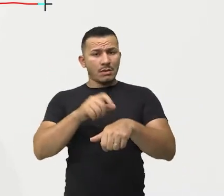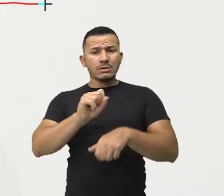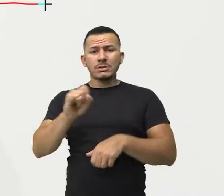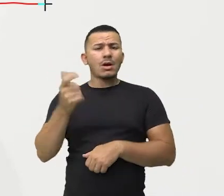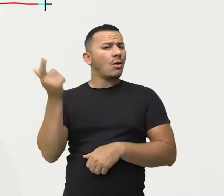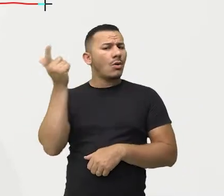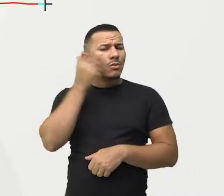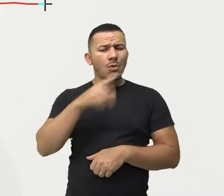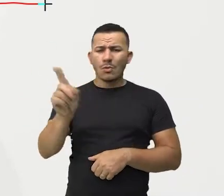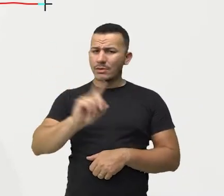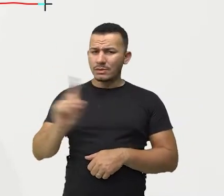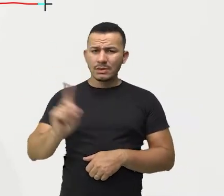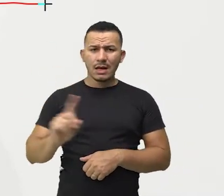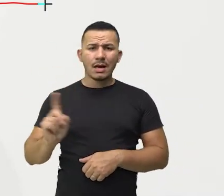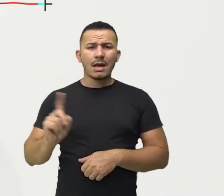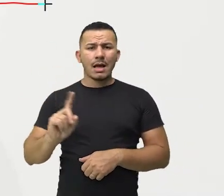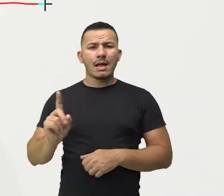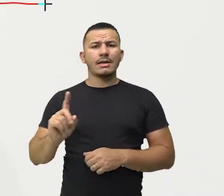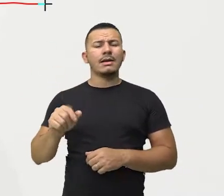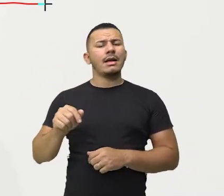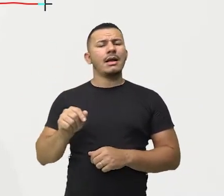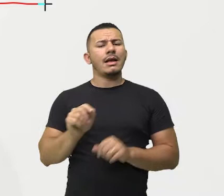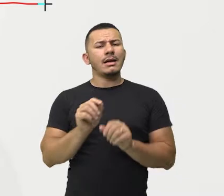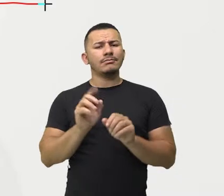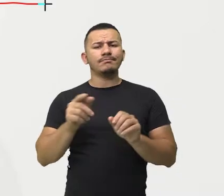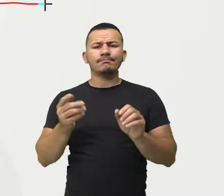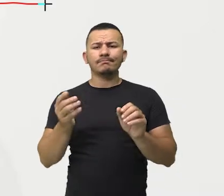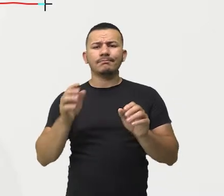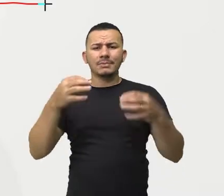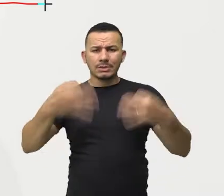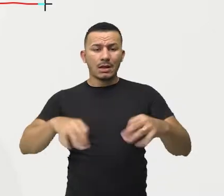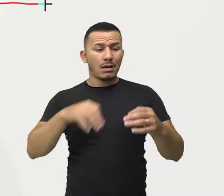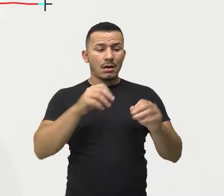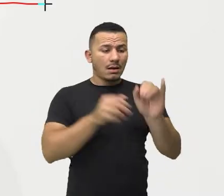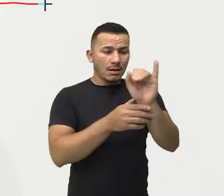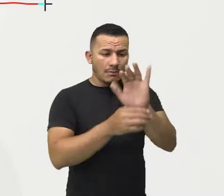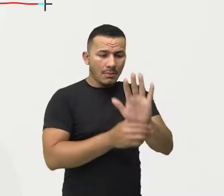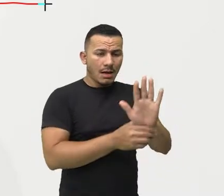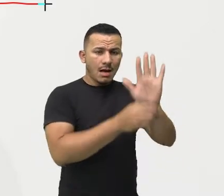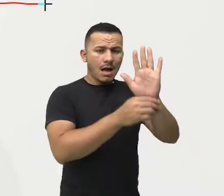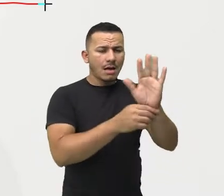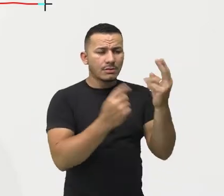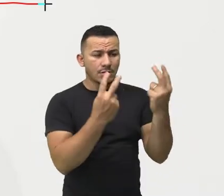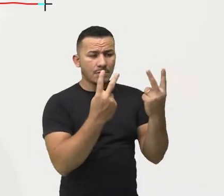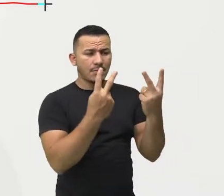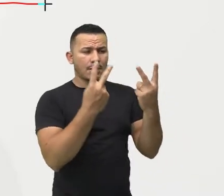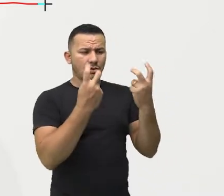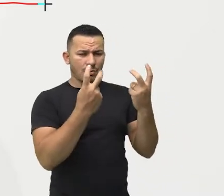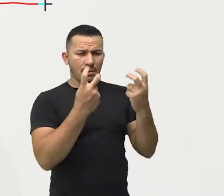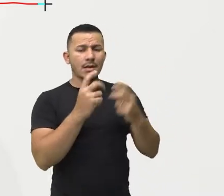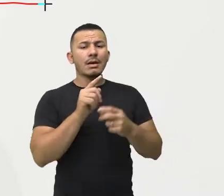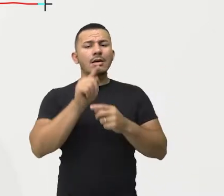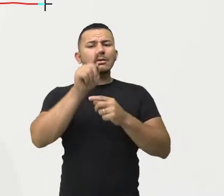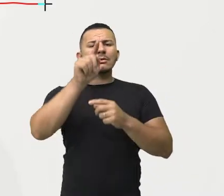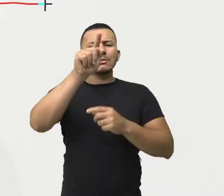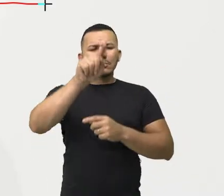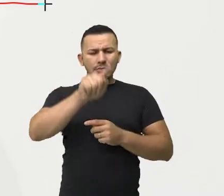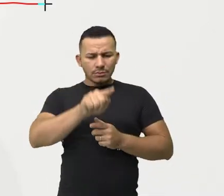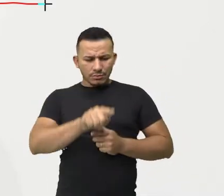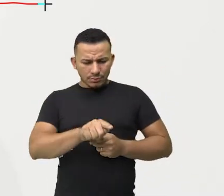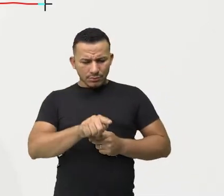não conseguimos a simetria, que é pegar, identificar o eixo, fazer